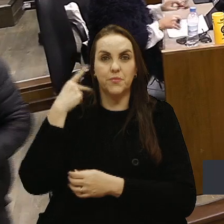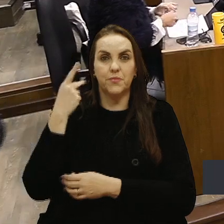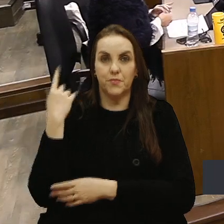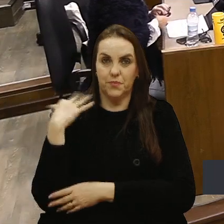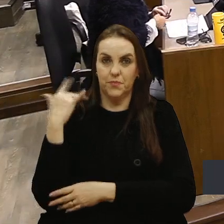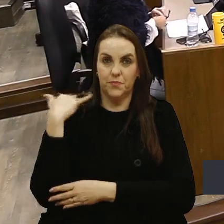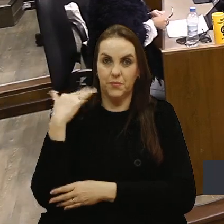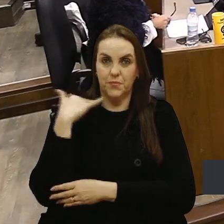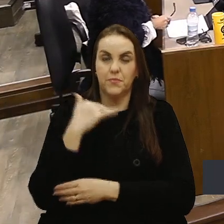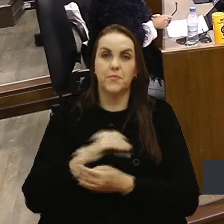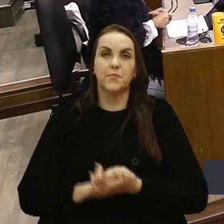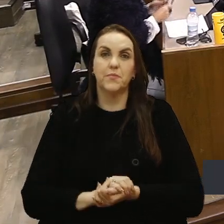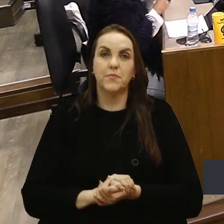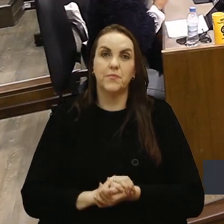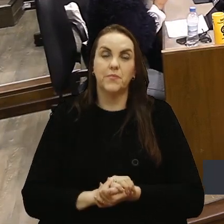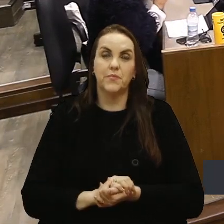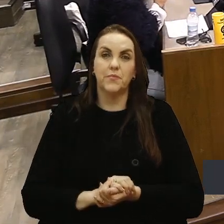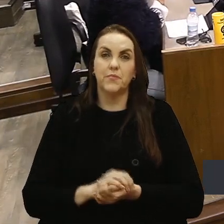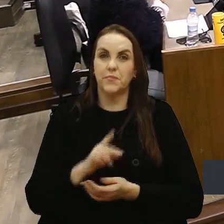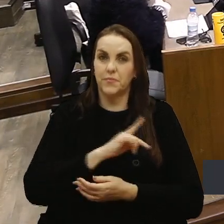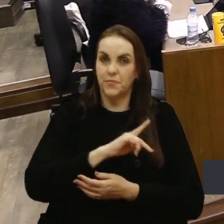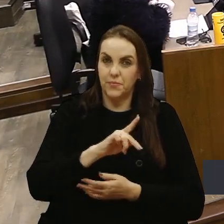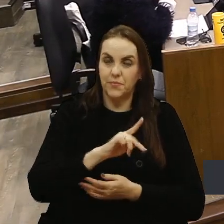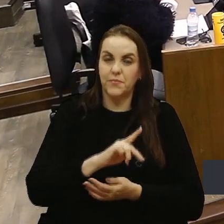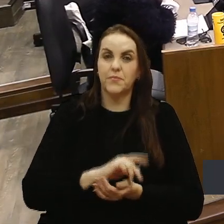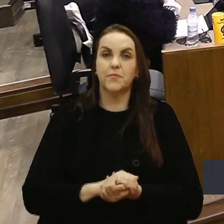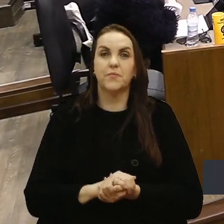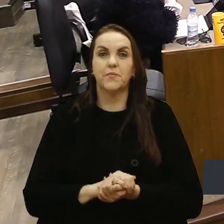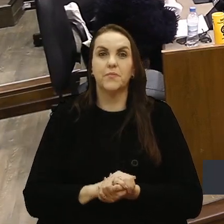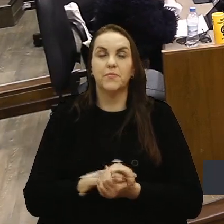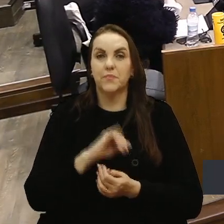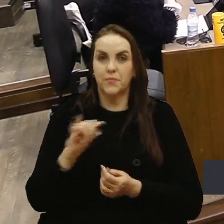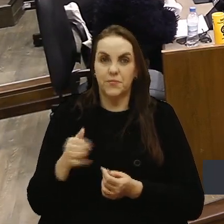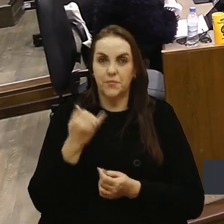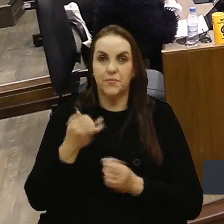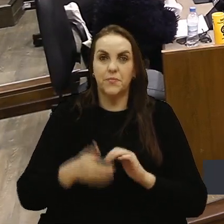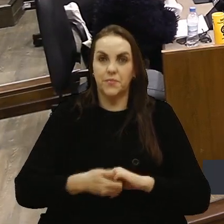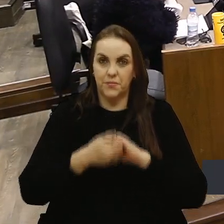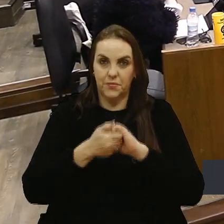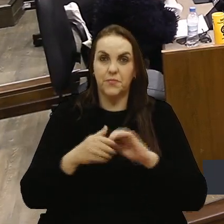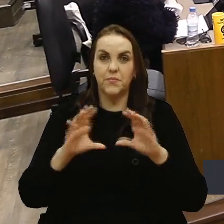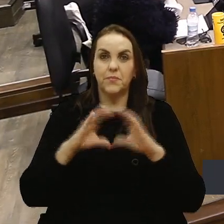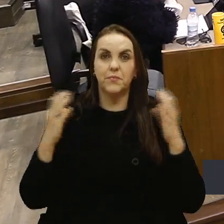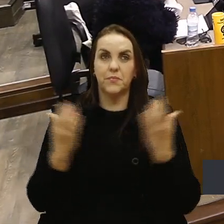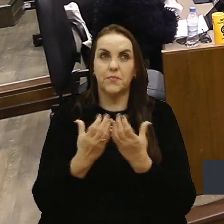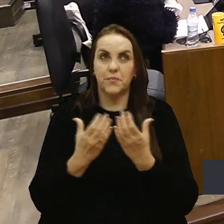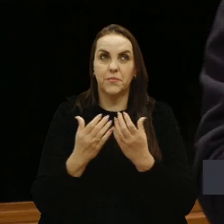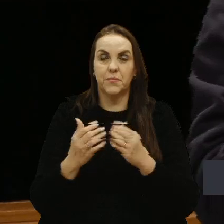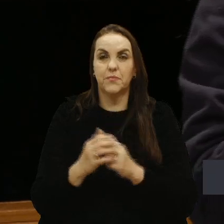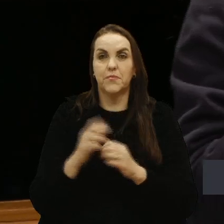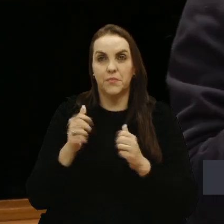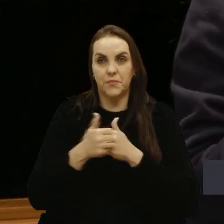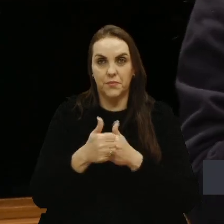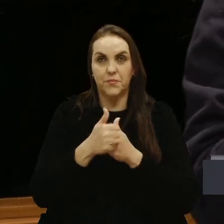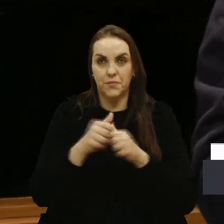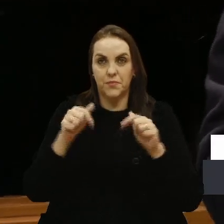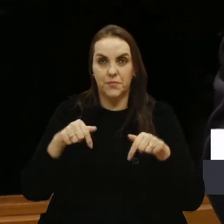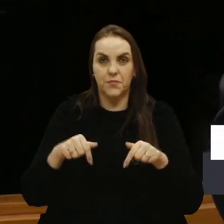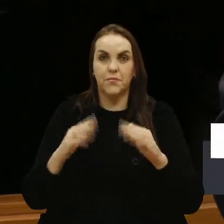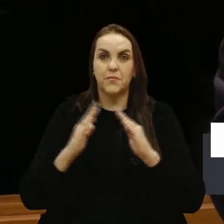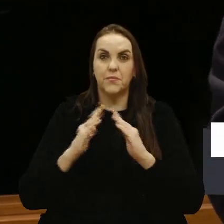Marques. Senhor presidente, aproveitar para saudar a comunidade que nos acompanha aqui, as pessoas que nos acompanham de